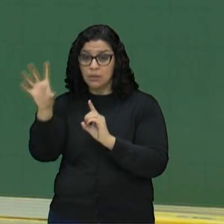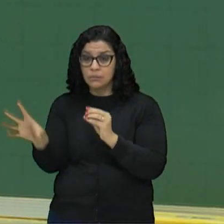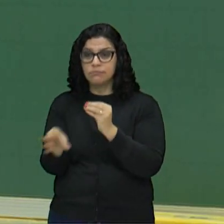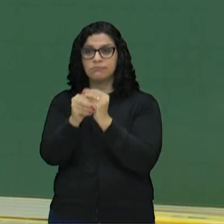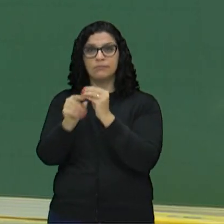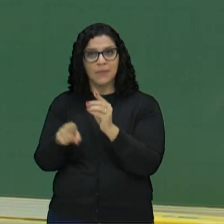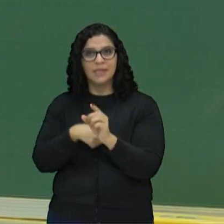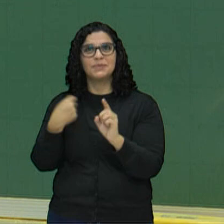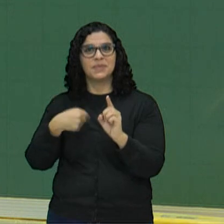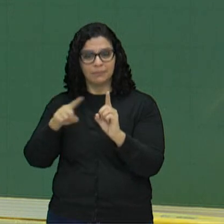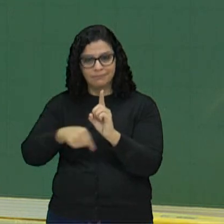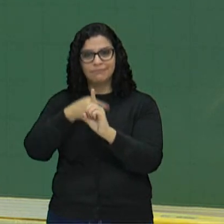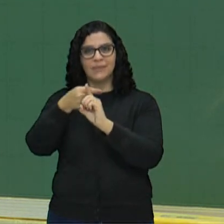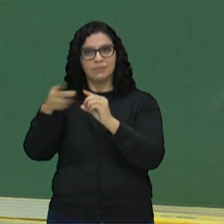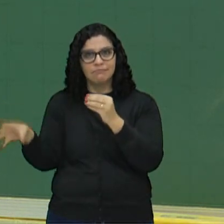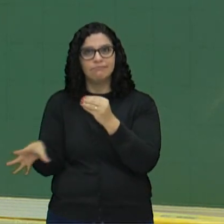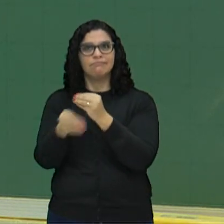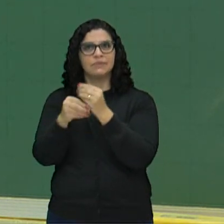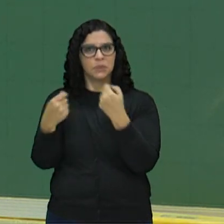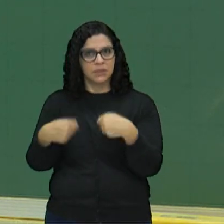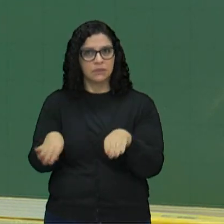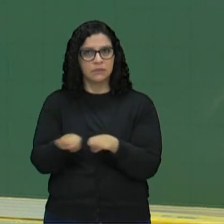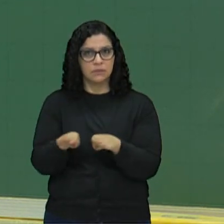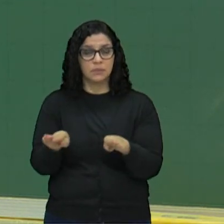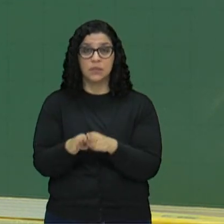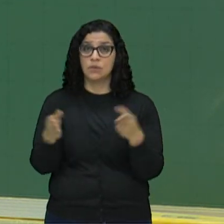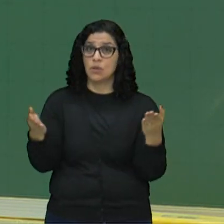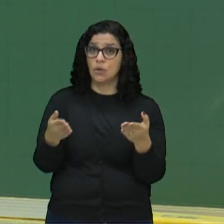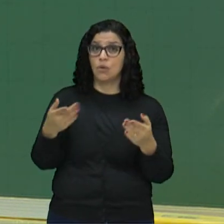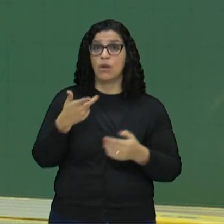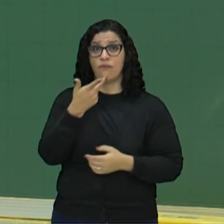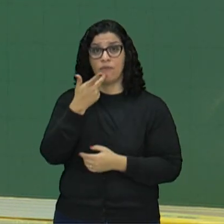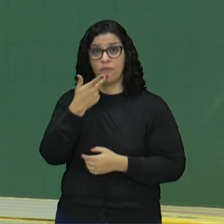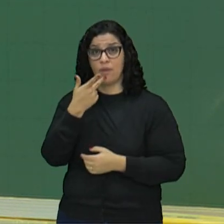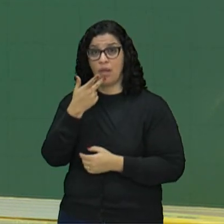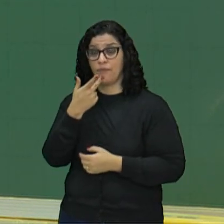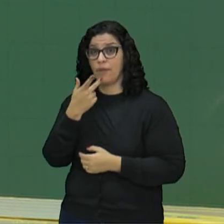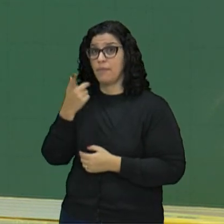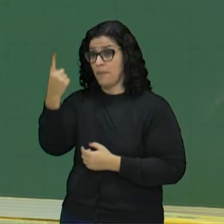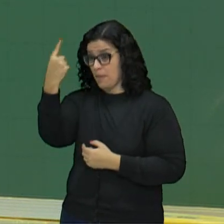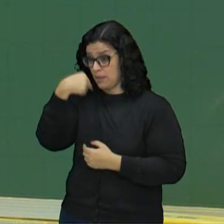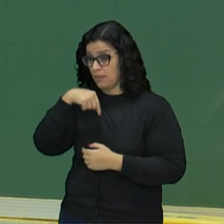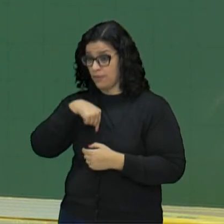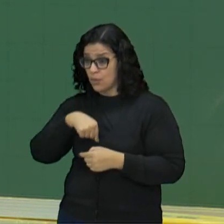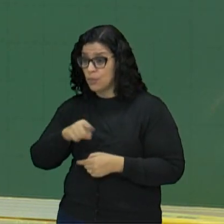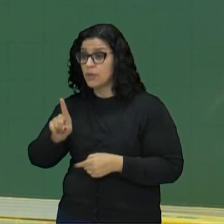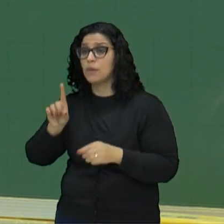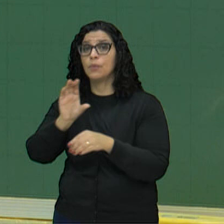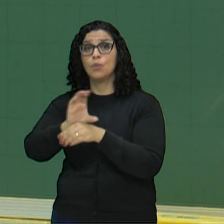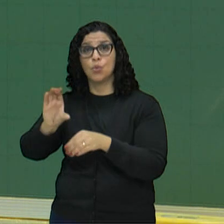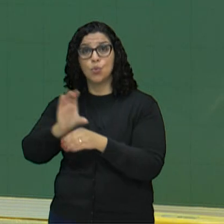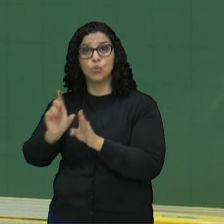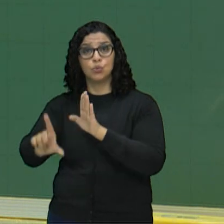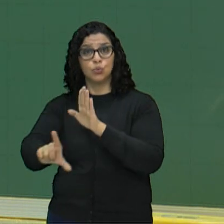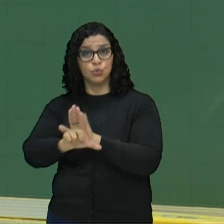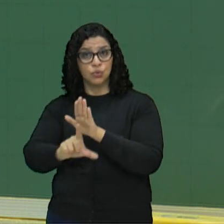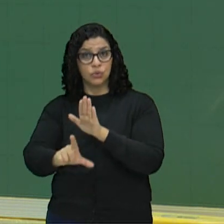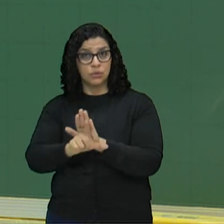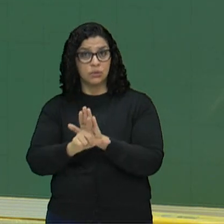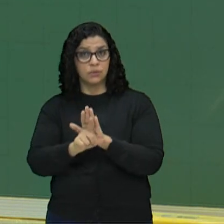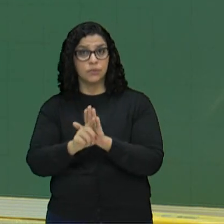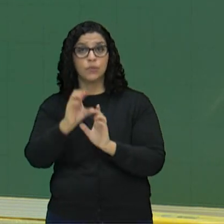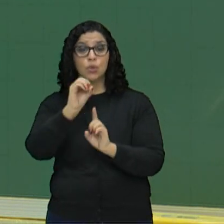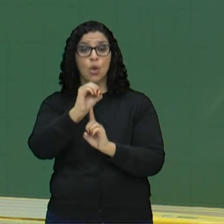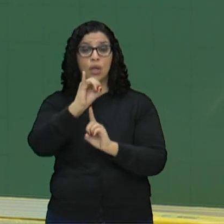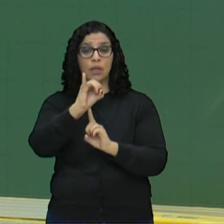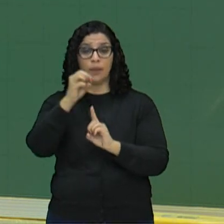complemento. Então, nós temos, destinava-me ao curso de leis. Destinava é o verbo, objeto